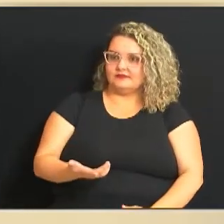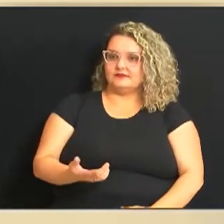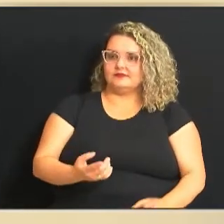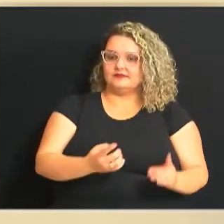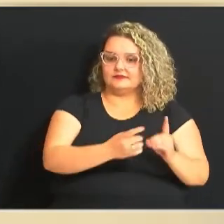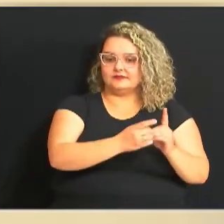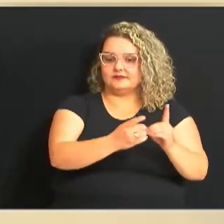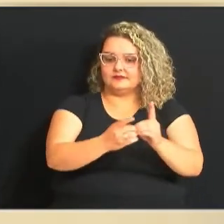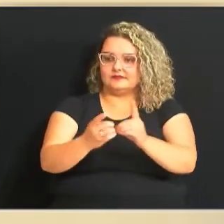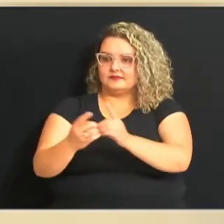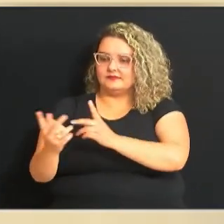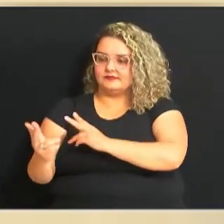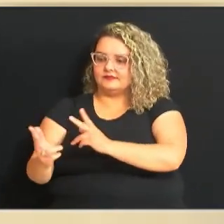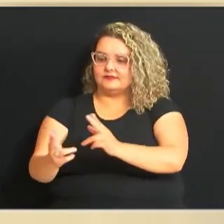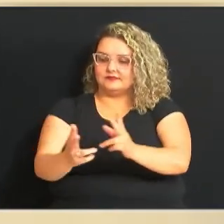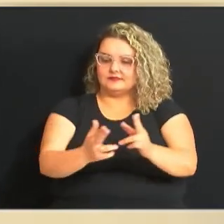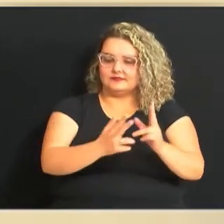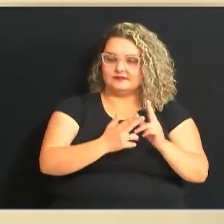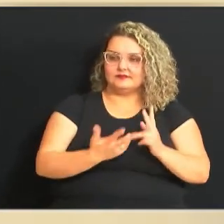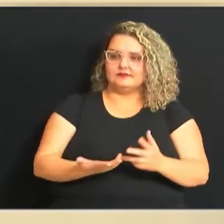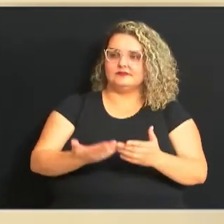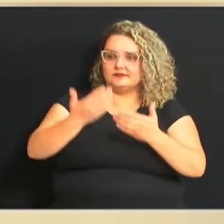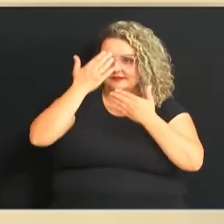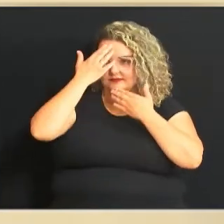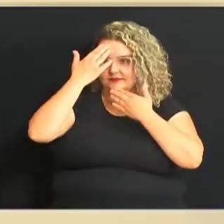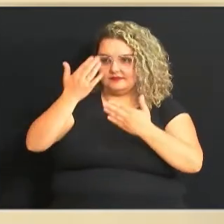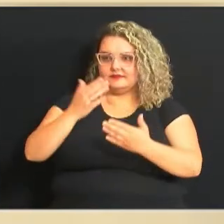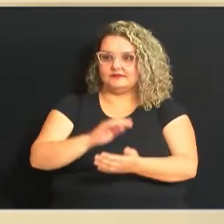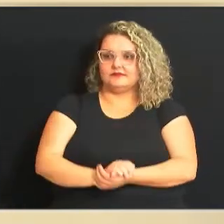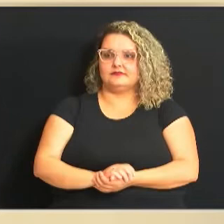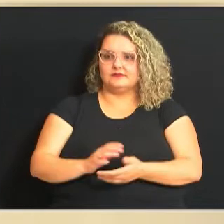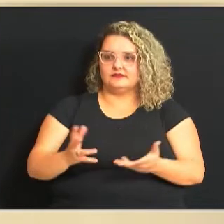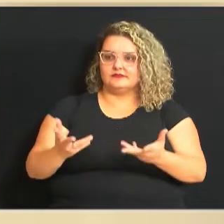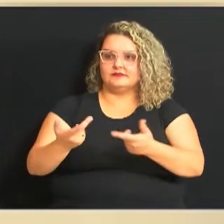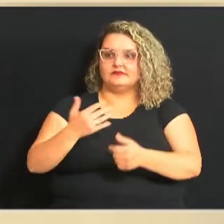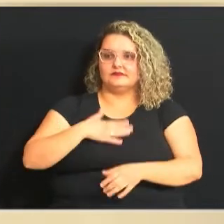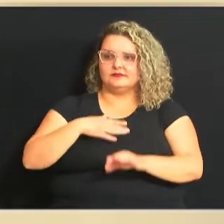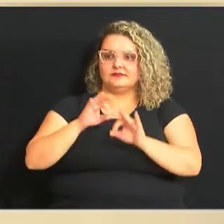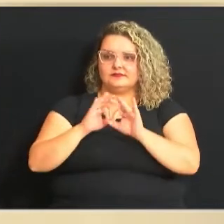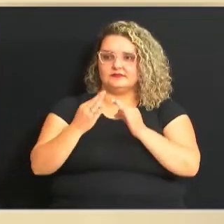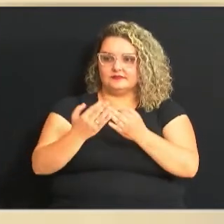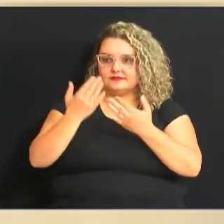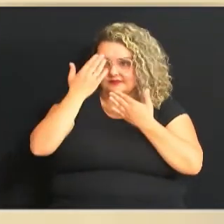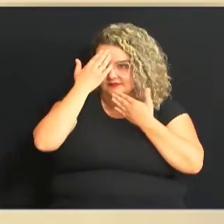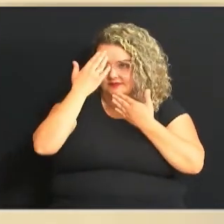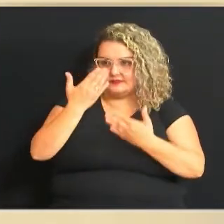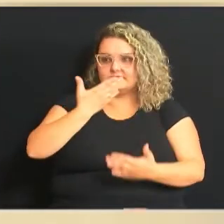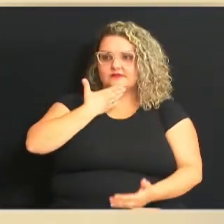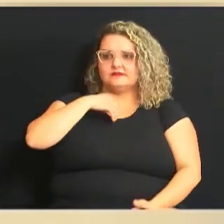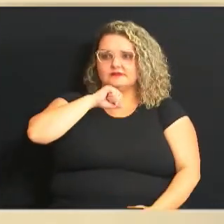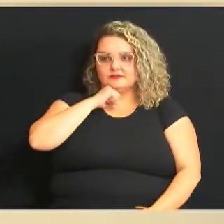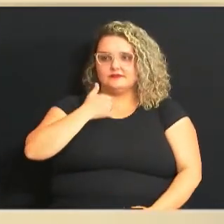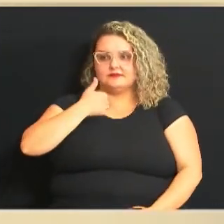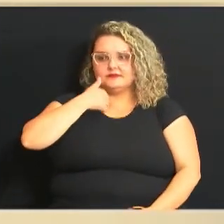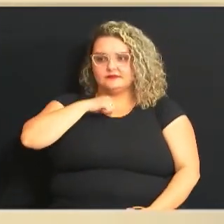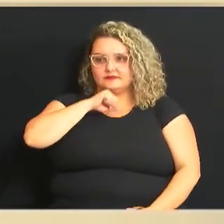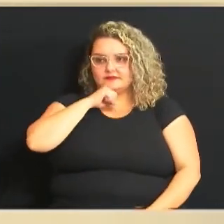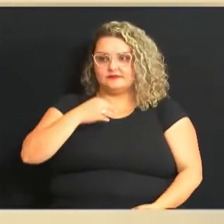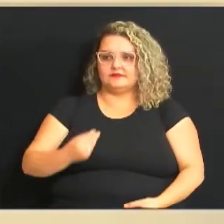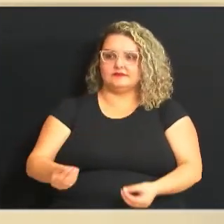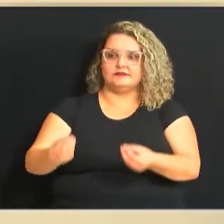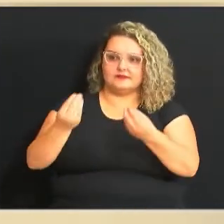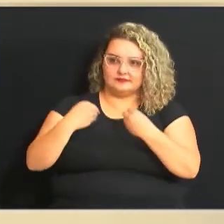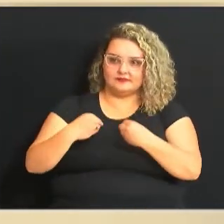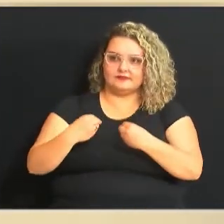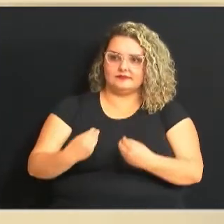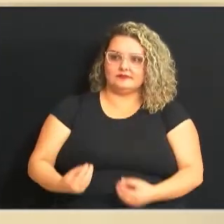para que realmente dê uma solução rápida. E também trabalhando, indo mais a fundo, a gente sabe que muitas vezes o problema é